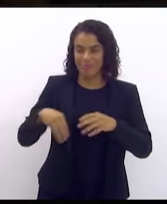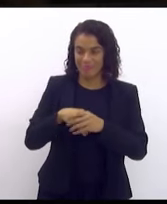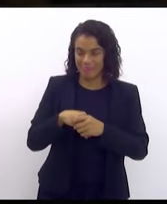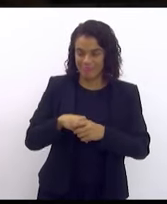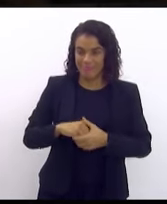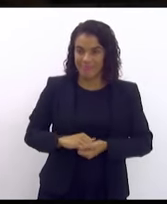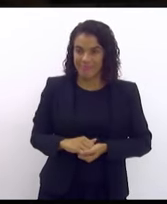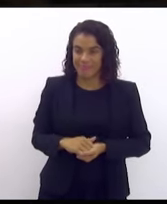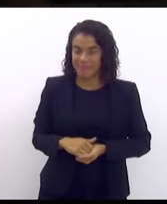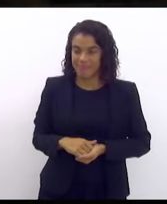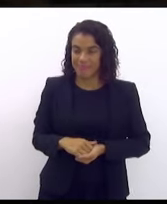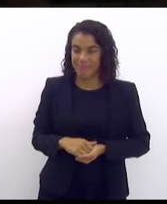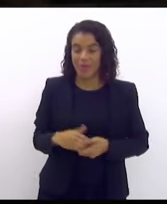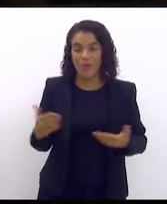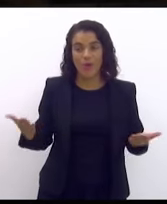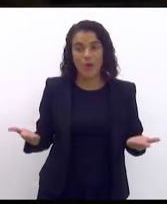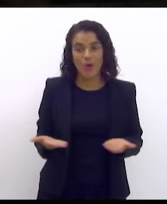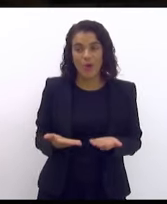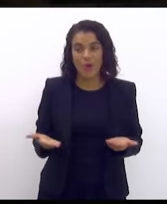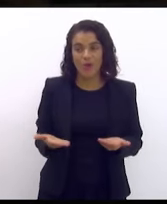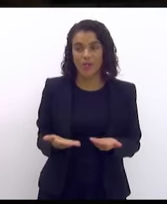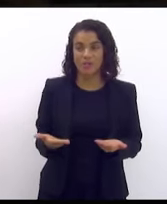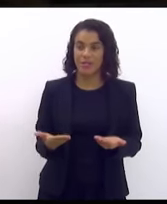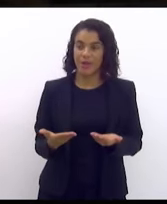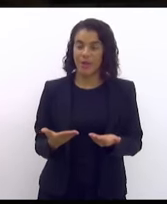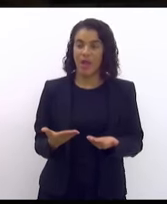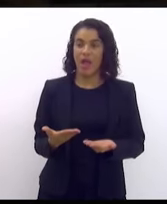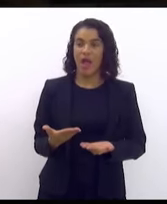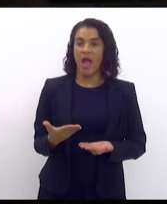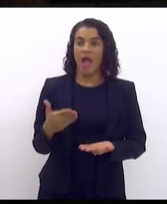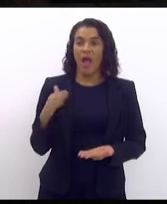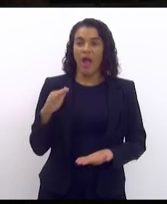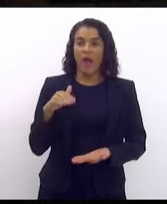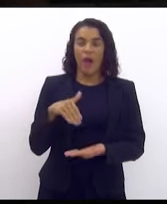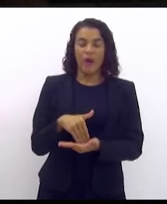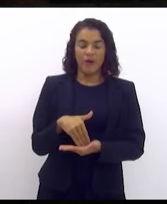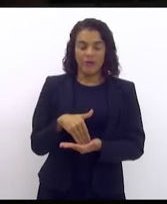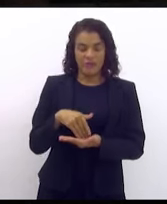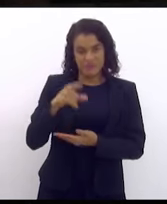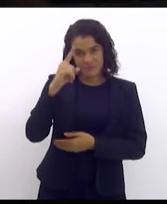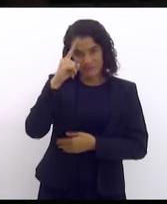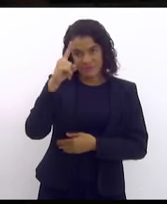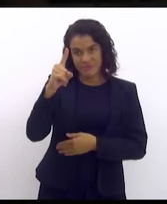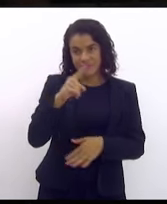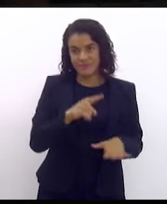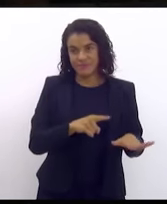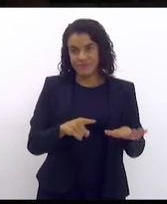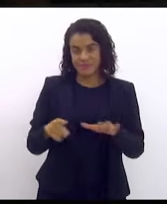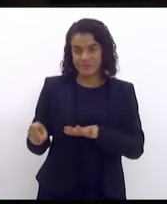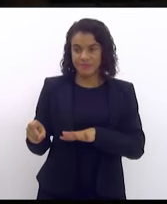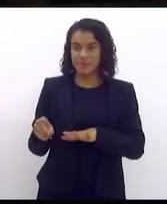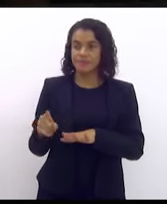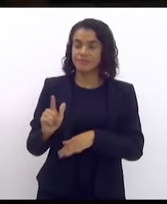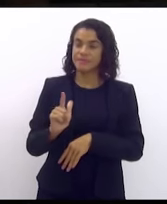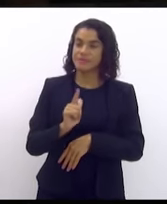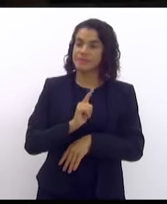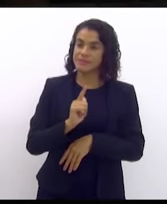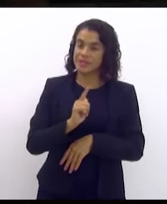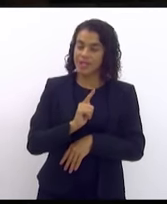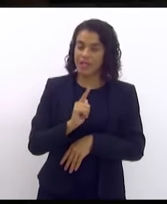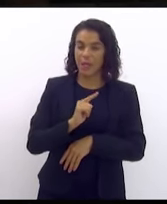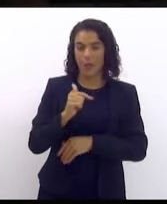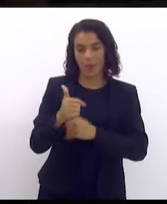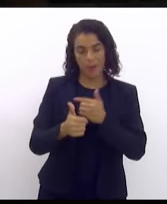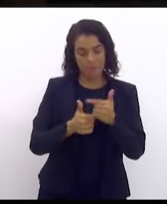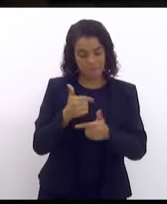Presidente E hoje é o último dia da semana que nós vamos ter acesso a